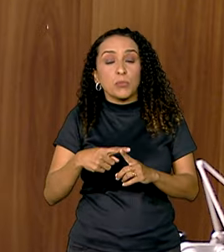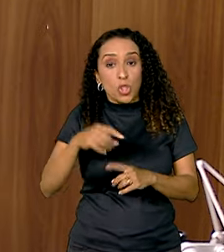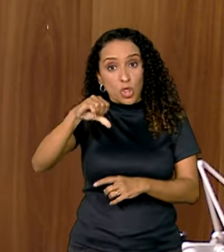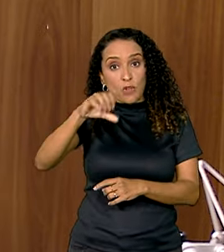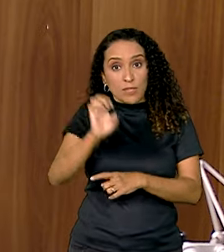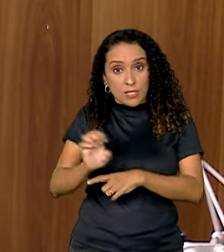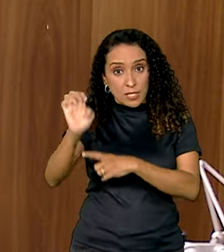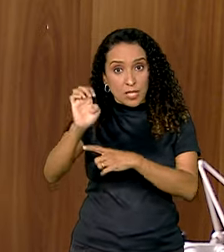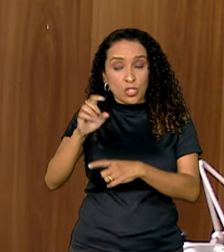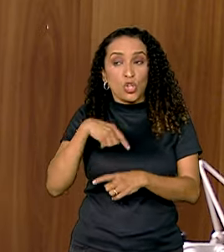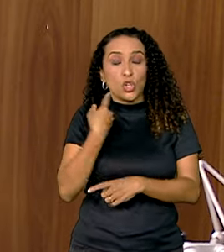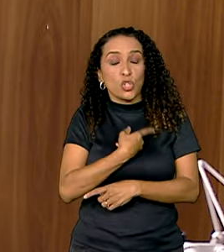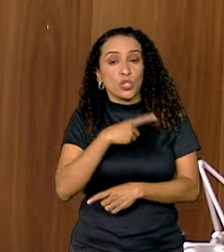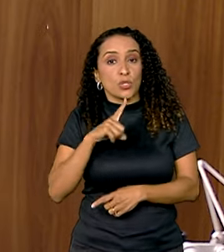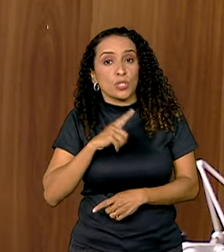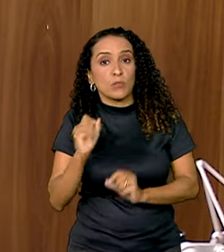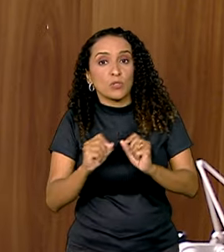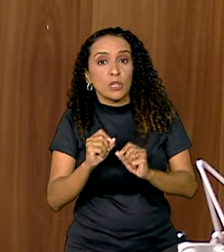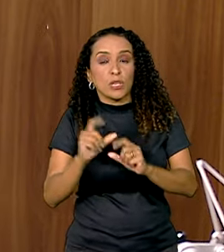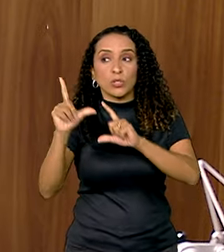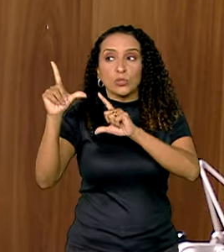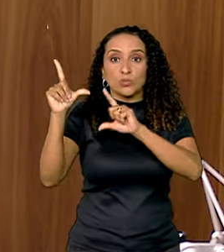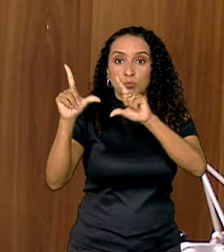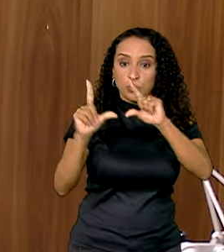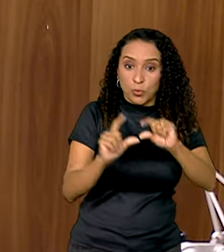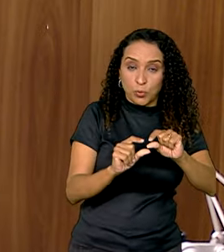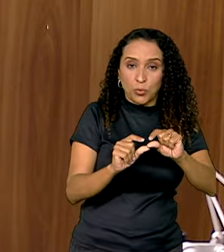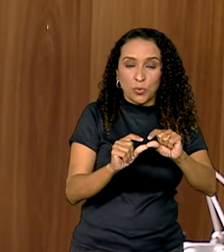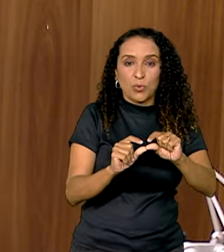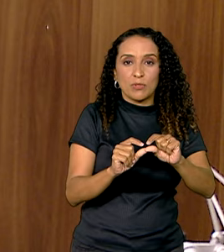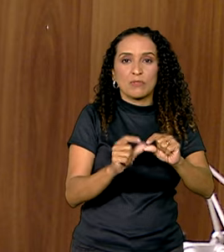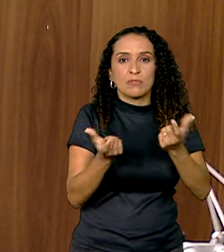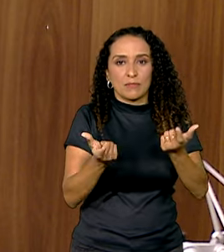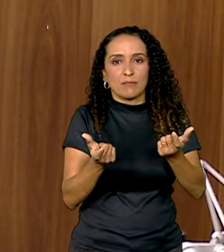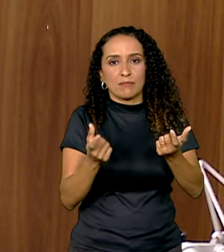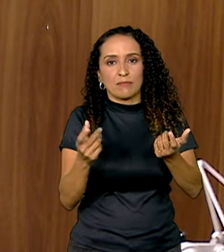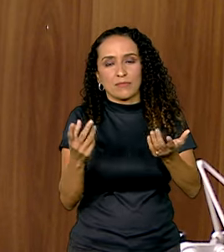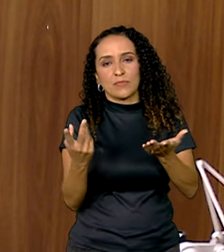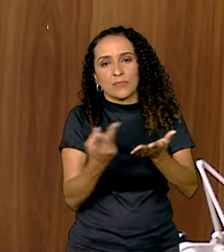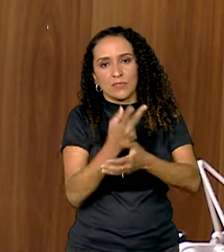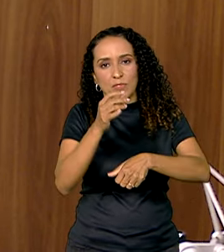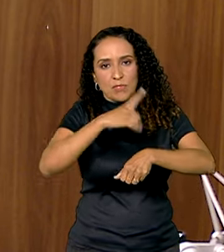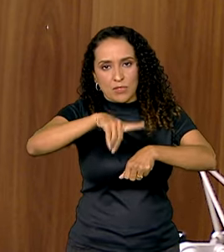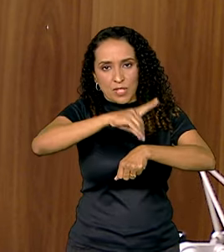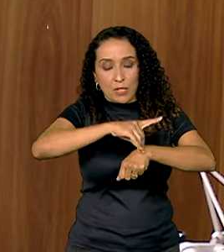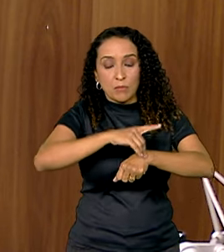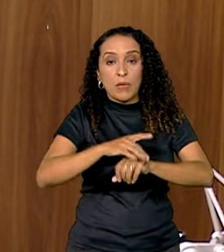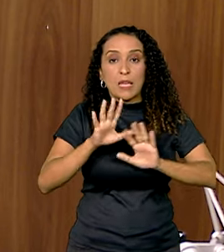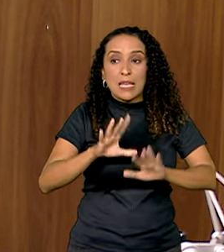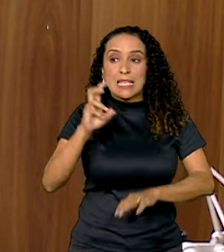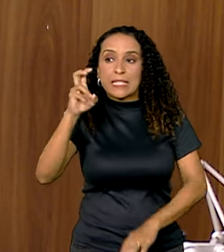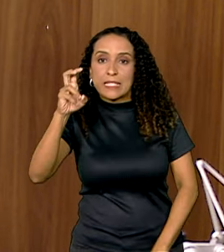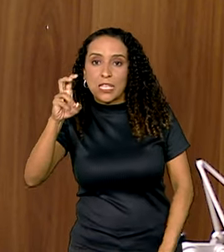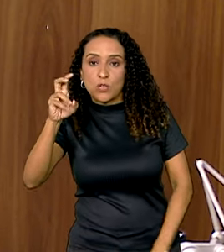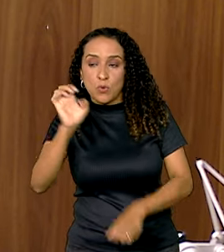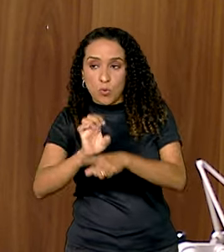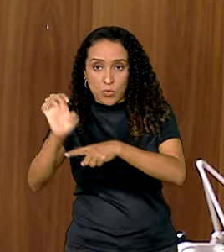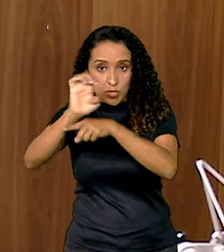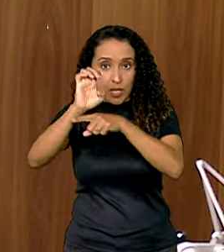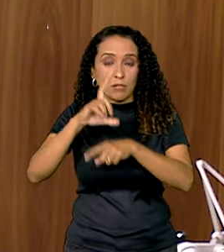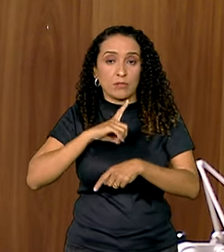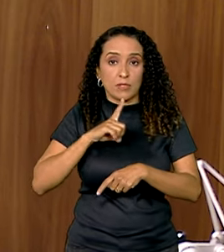9 estados nós temos uma queda no número de casos, em 5 estados nós